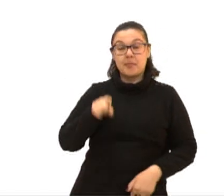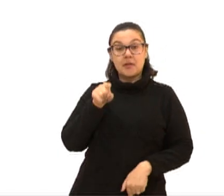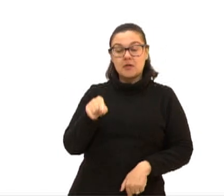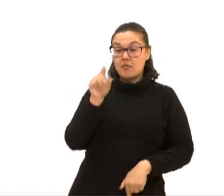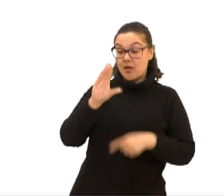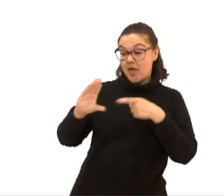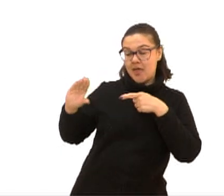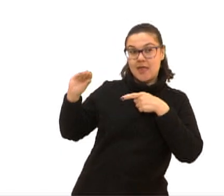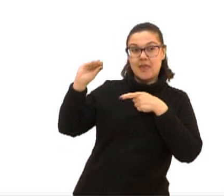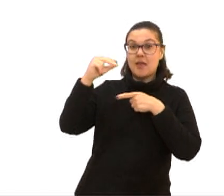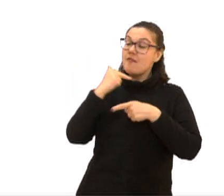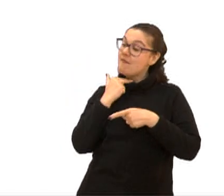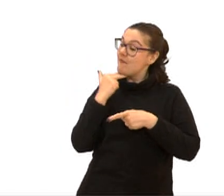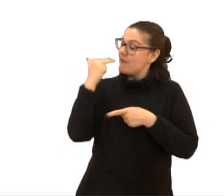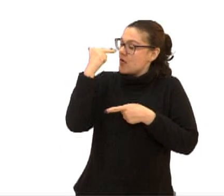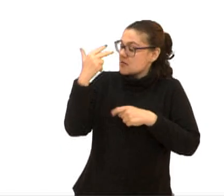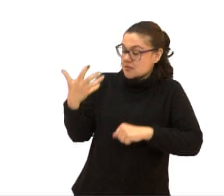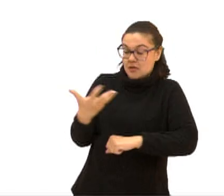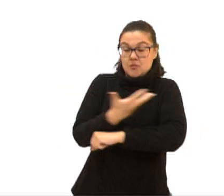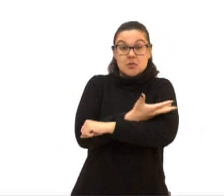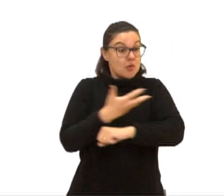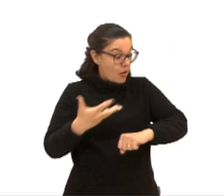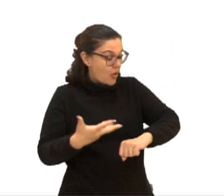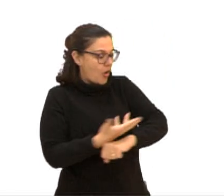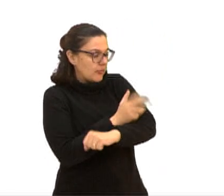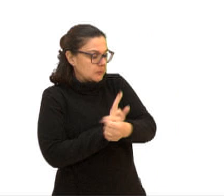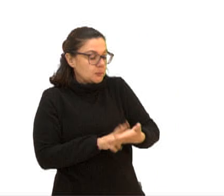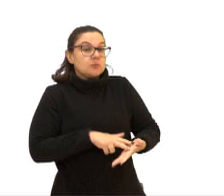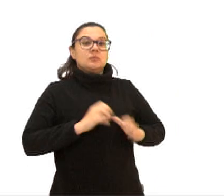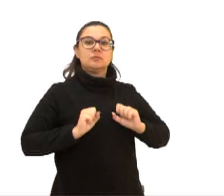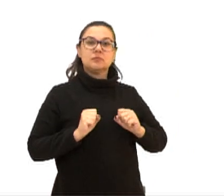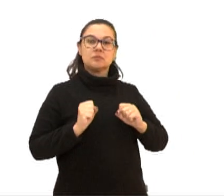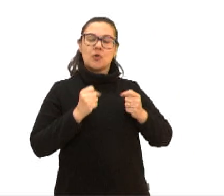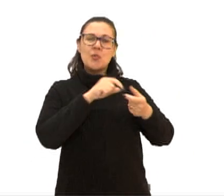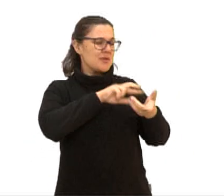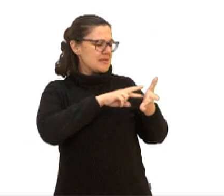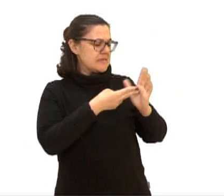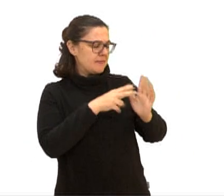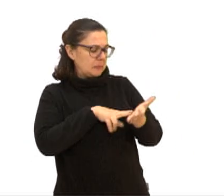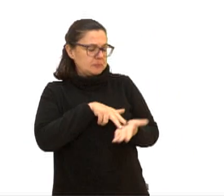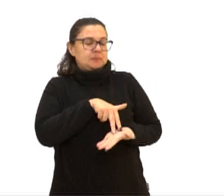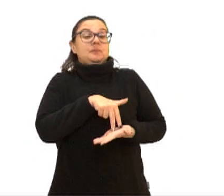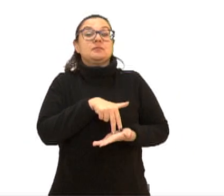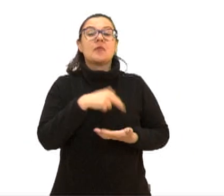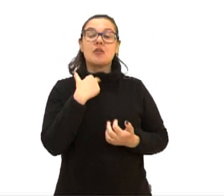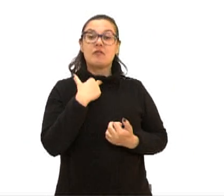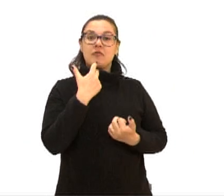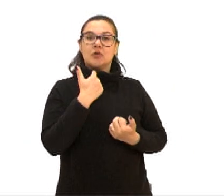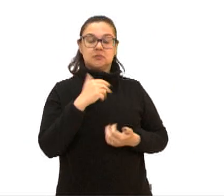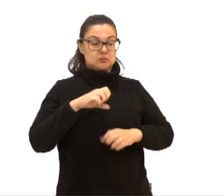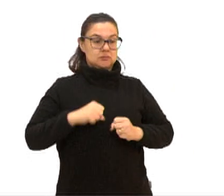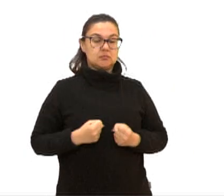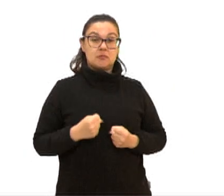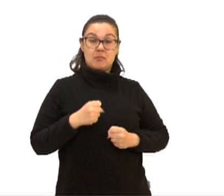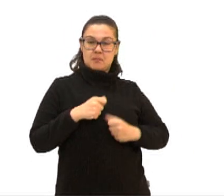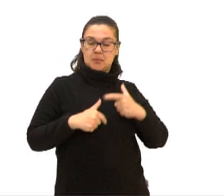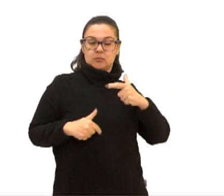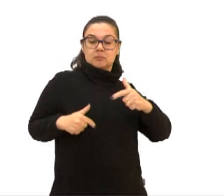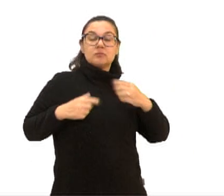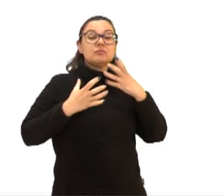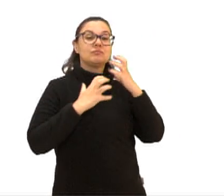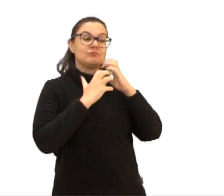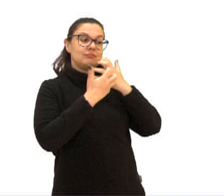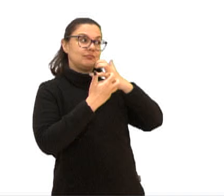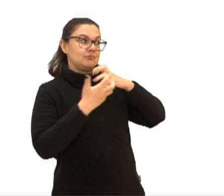da fala, levava à emoção. A voz tinha que ser impostada. O que significa isso? Tem que ser uma voz imponente, bem trabalhada para